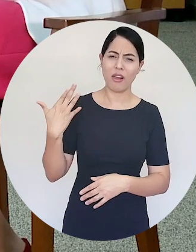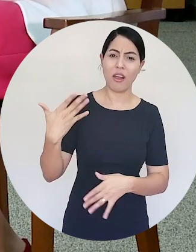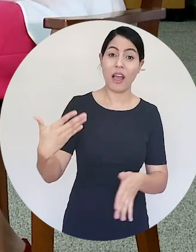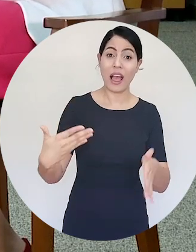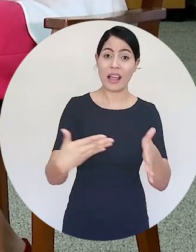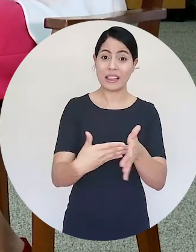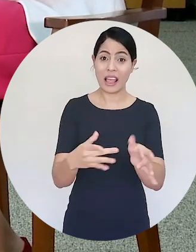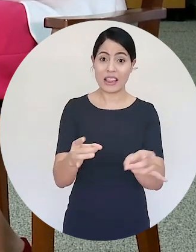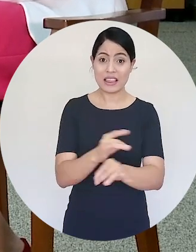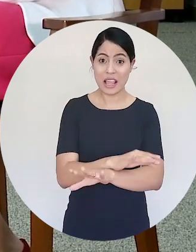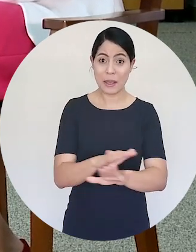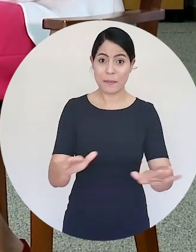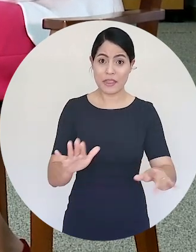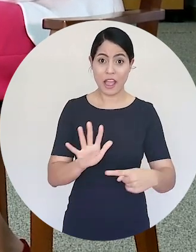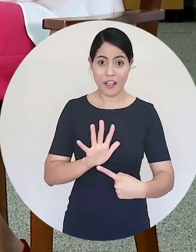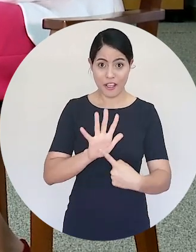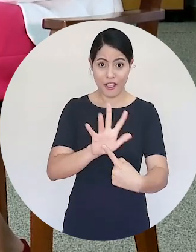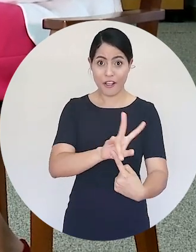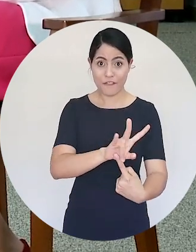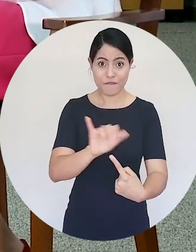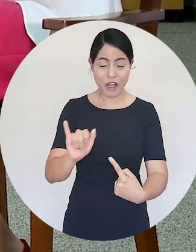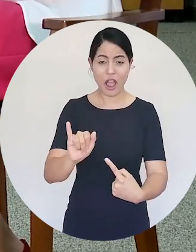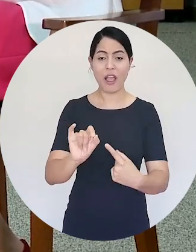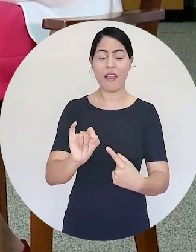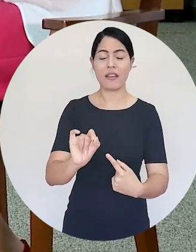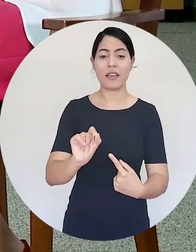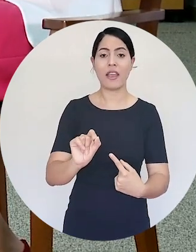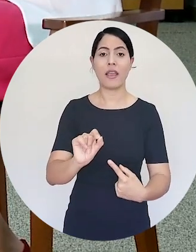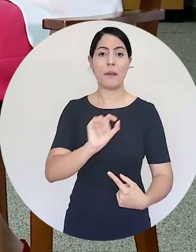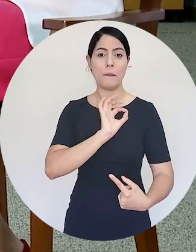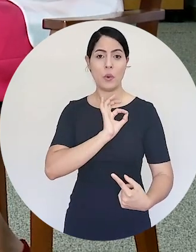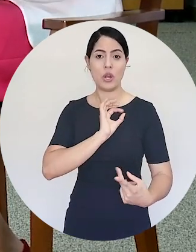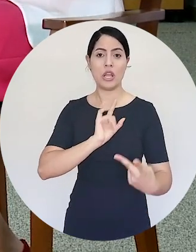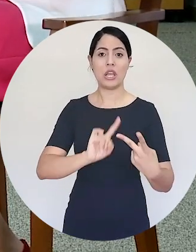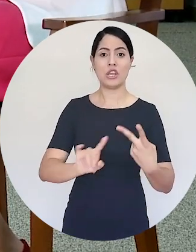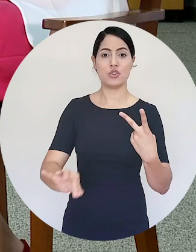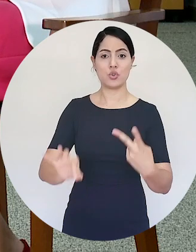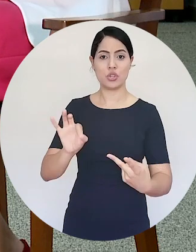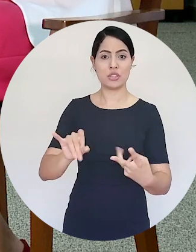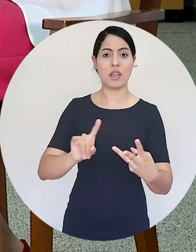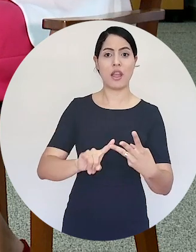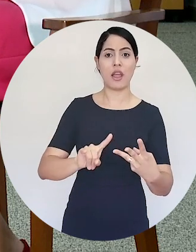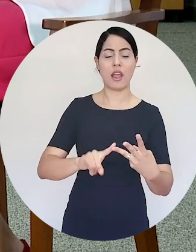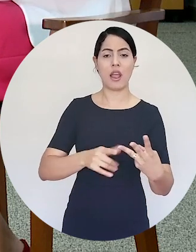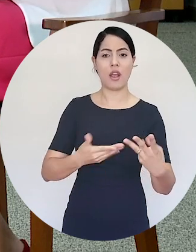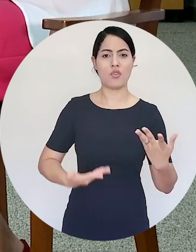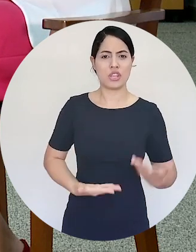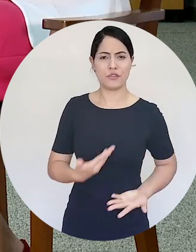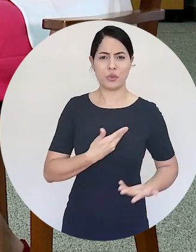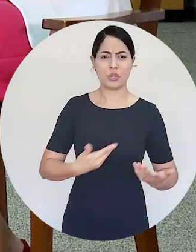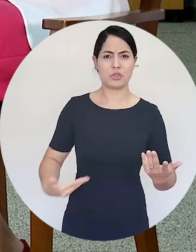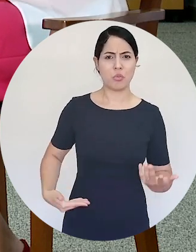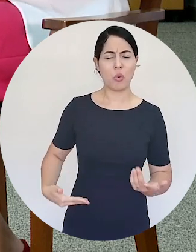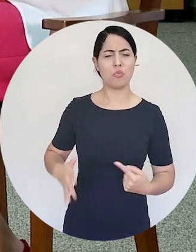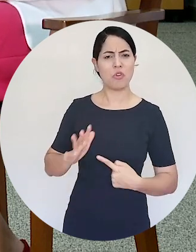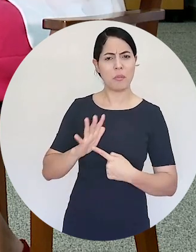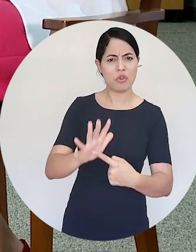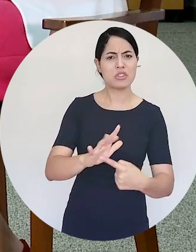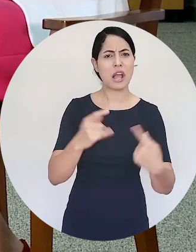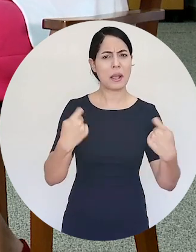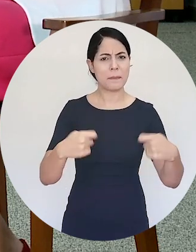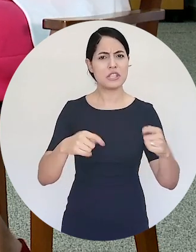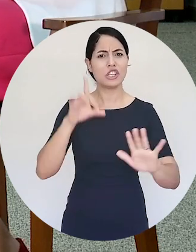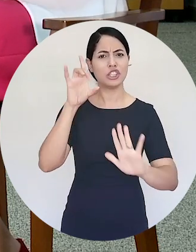o fim, será sempre mostrar para juízes, policiais, agentes públicos, a importância,